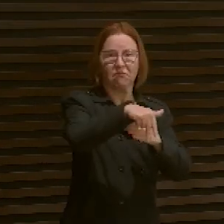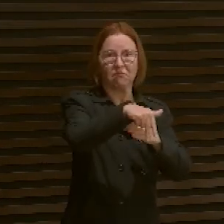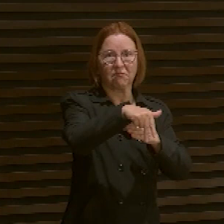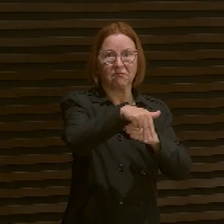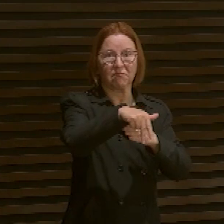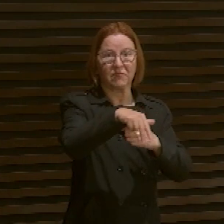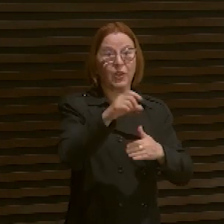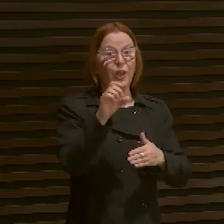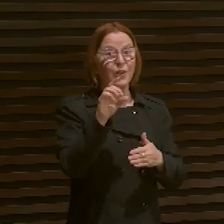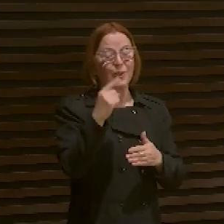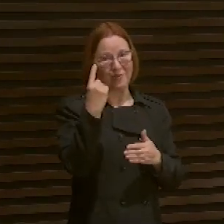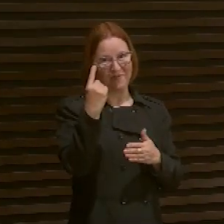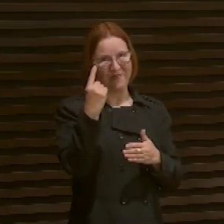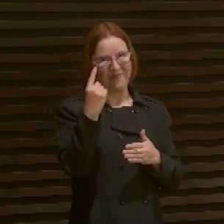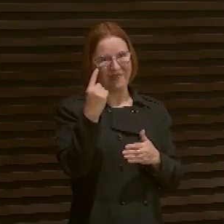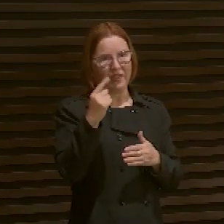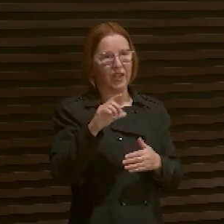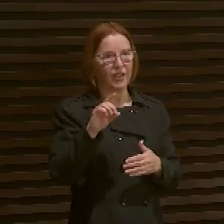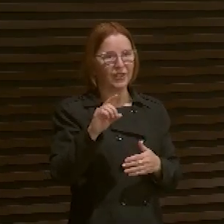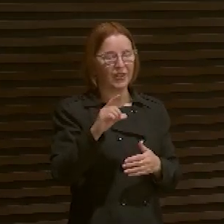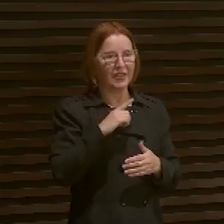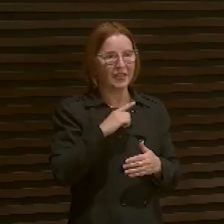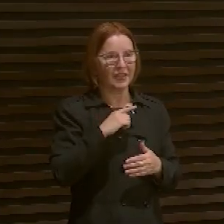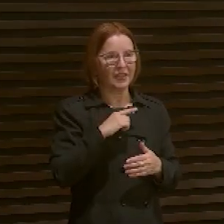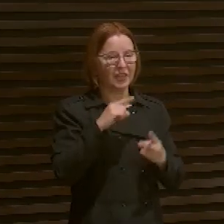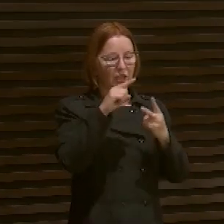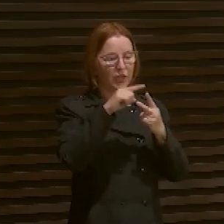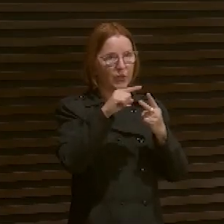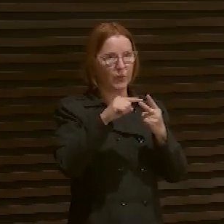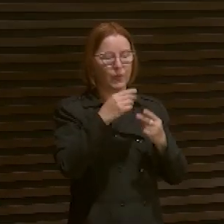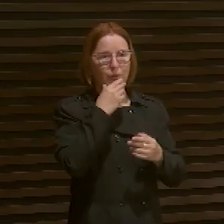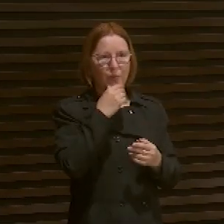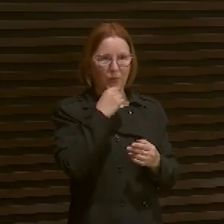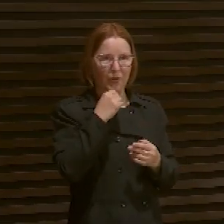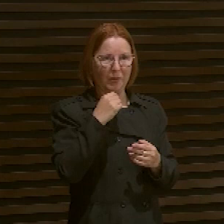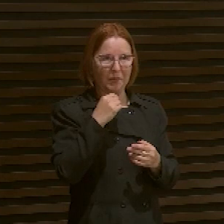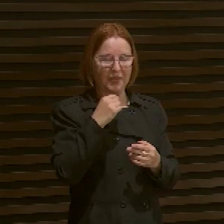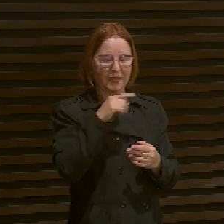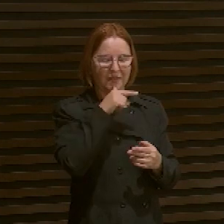Um só. Irmãos, só tem 2 homens na história da humanidade que andaram sobre as águas e um deles é Pedro.